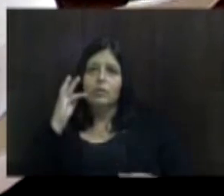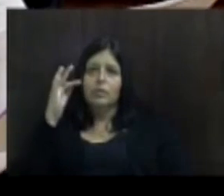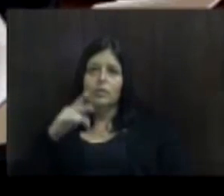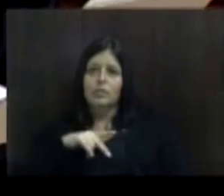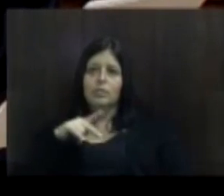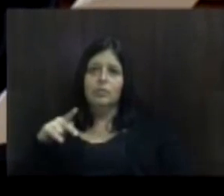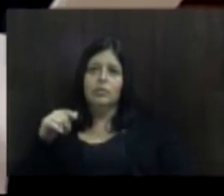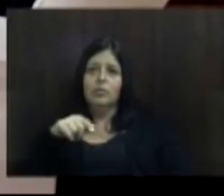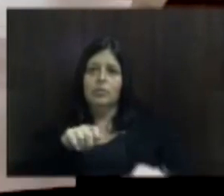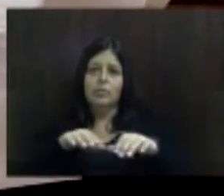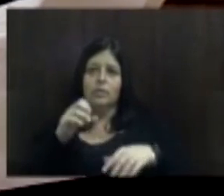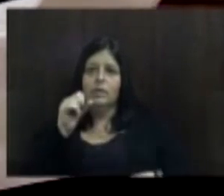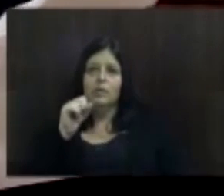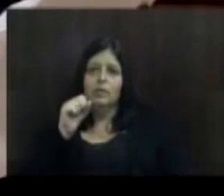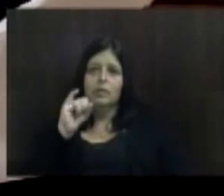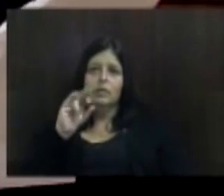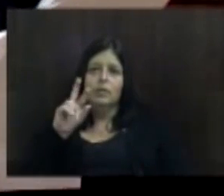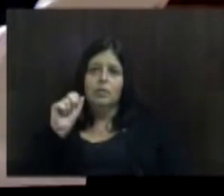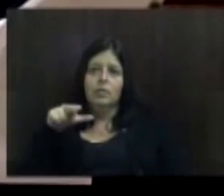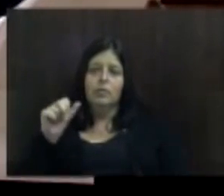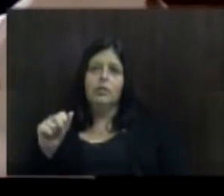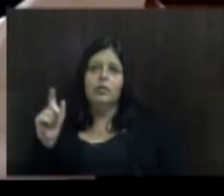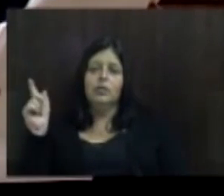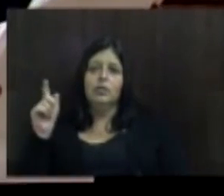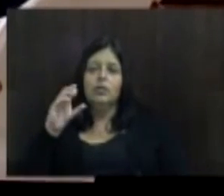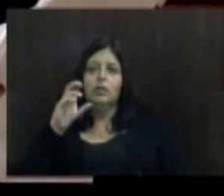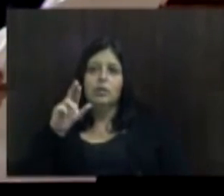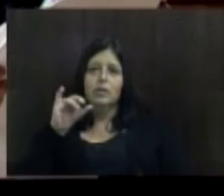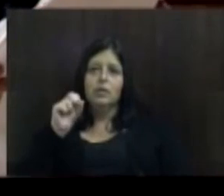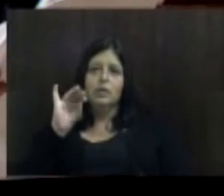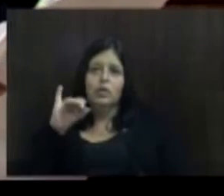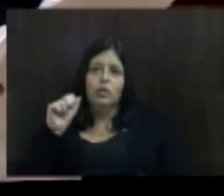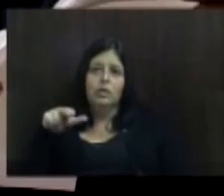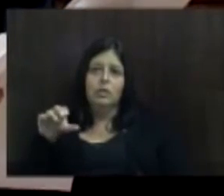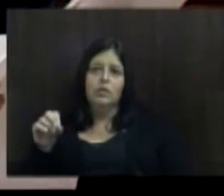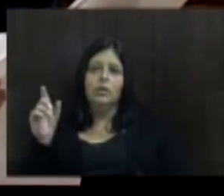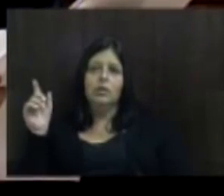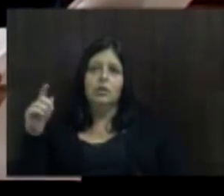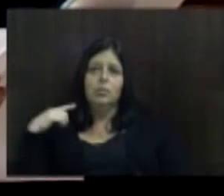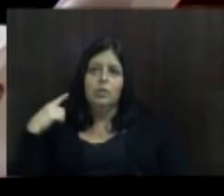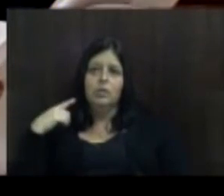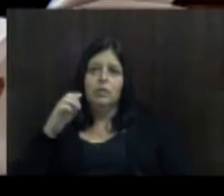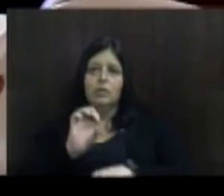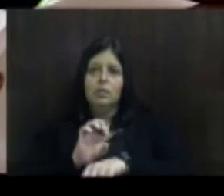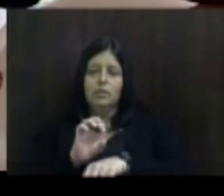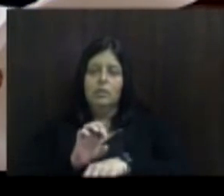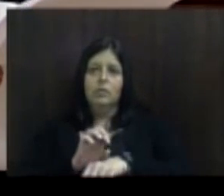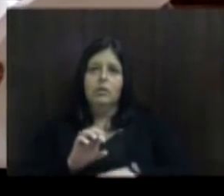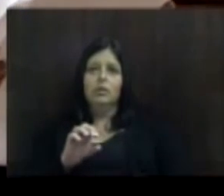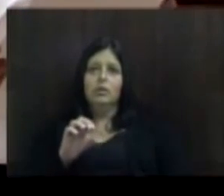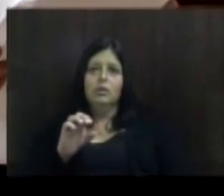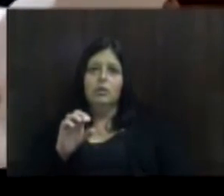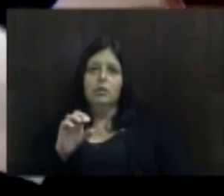Silvana covate saudar aqui o Cristiano Xavier procurador adjunto da Procuradoria Geral do Estado e também aqui o José cimen